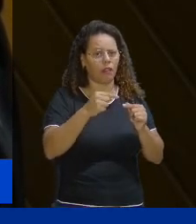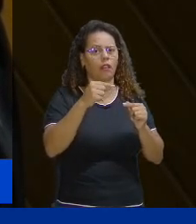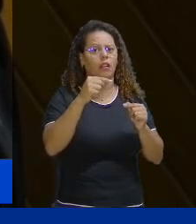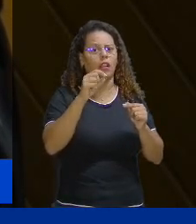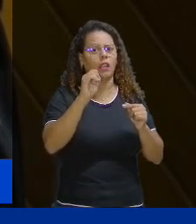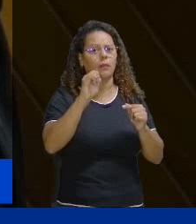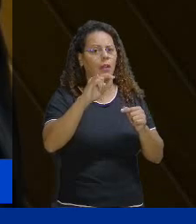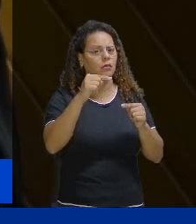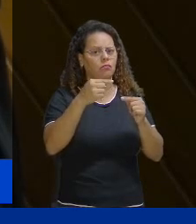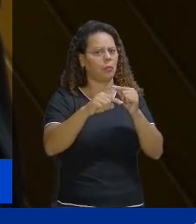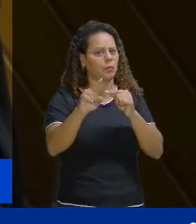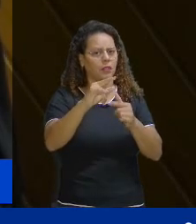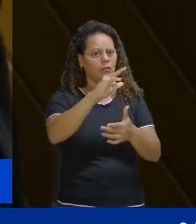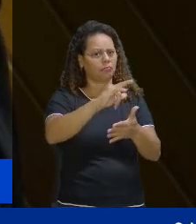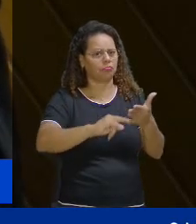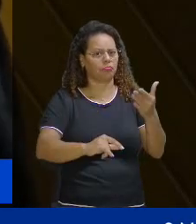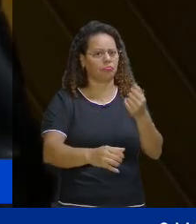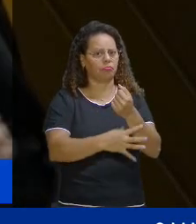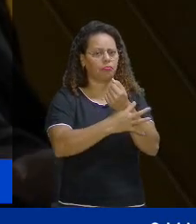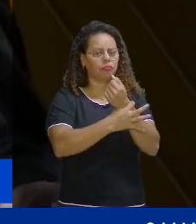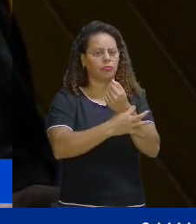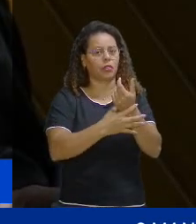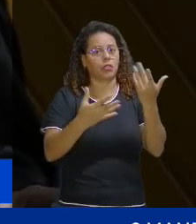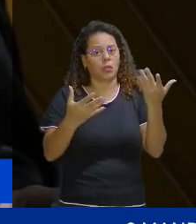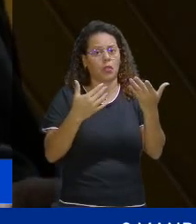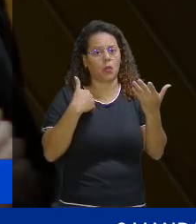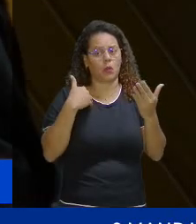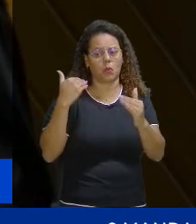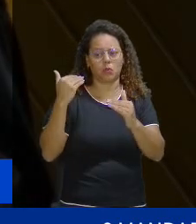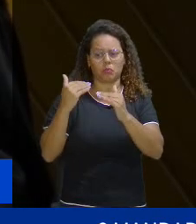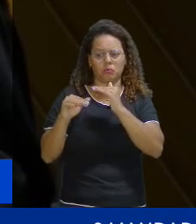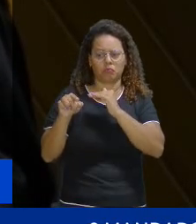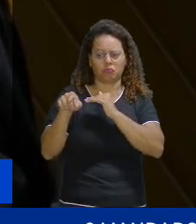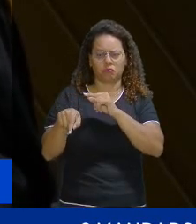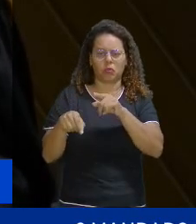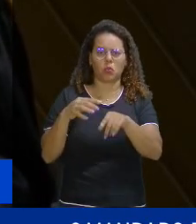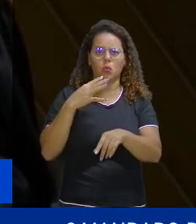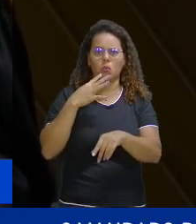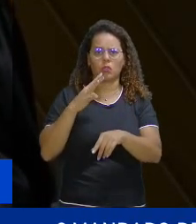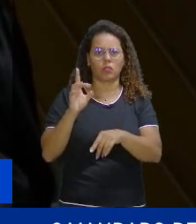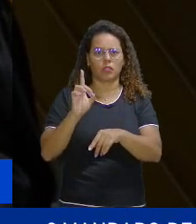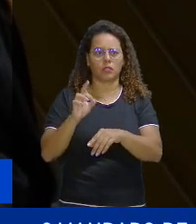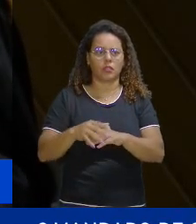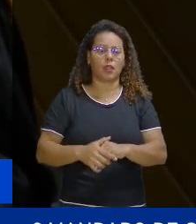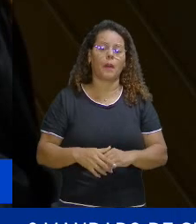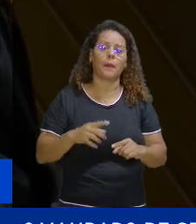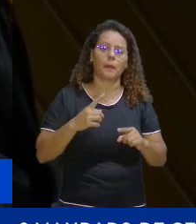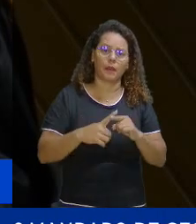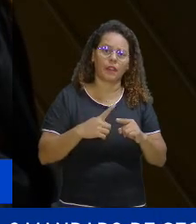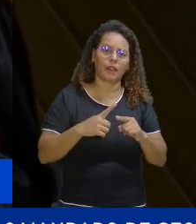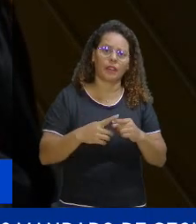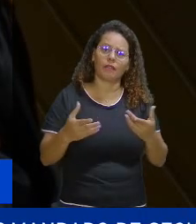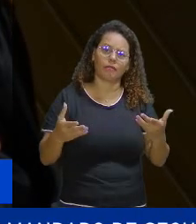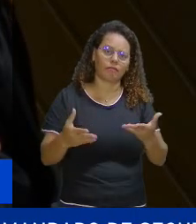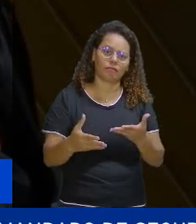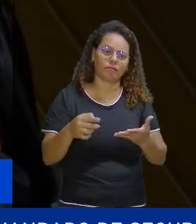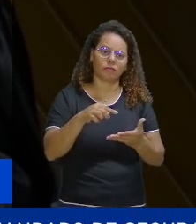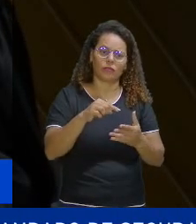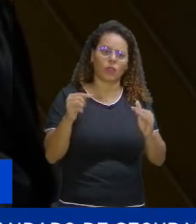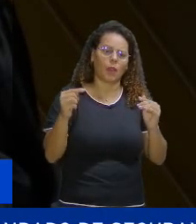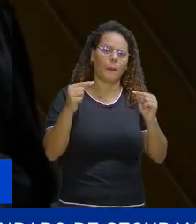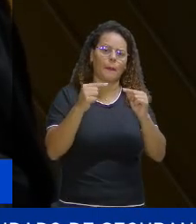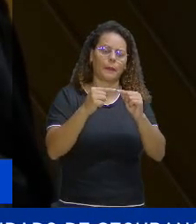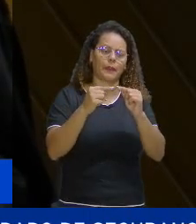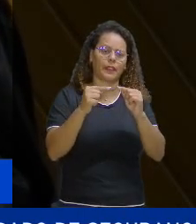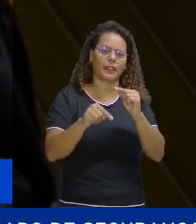de segurança. Então, com a devida vênia, eu discordo com relação ao conhecimento, tá, porque o caso aqui é de aplicação